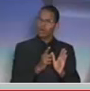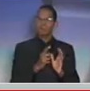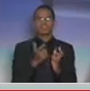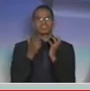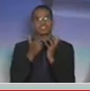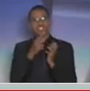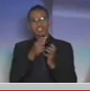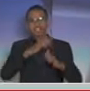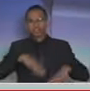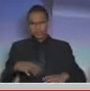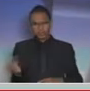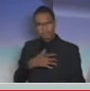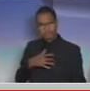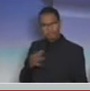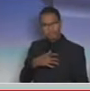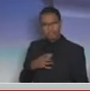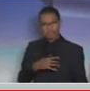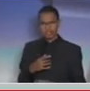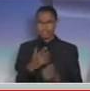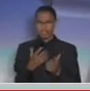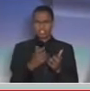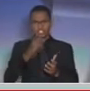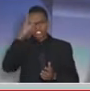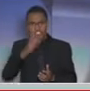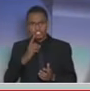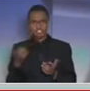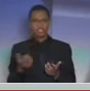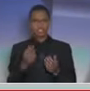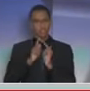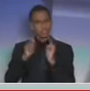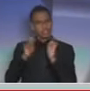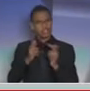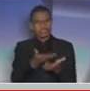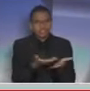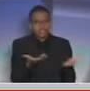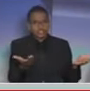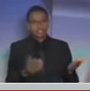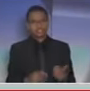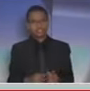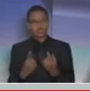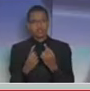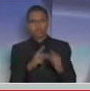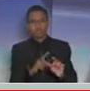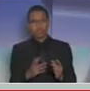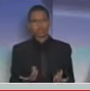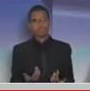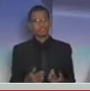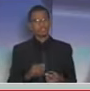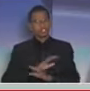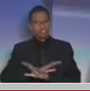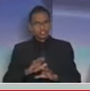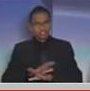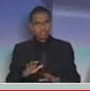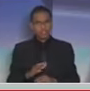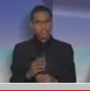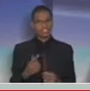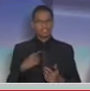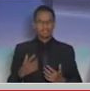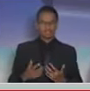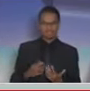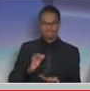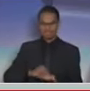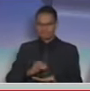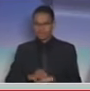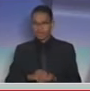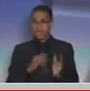impedir, interditar o direito de greve desses servidores. Não bastando isso, não contente,